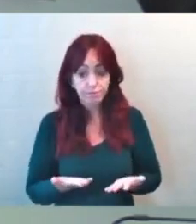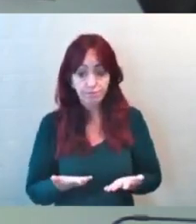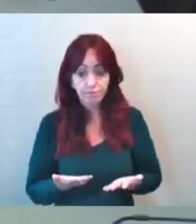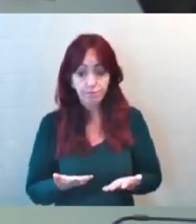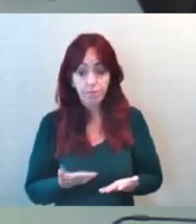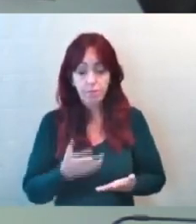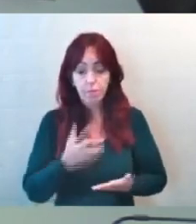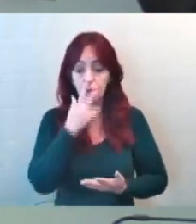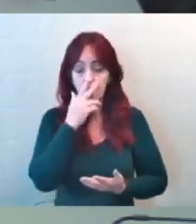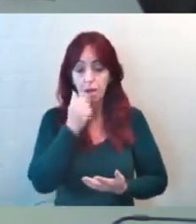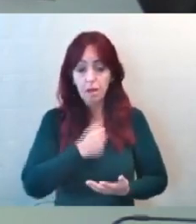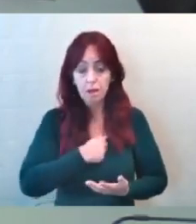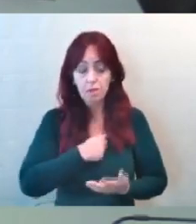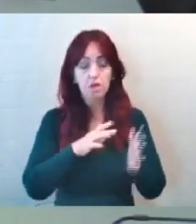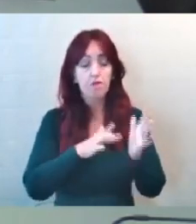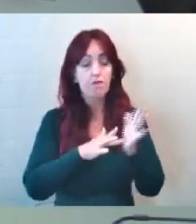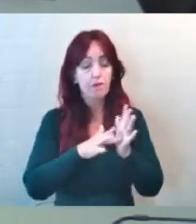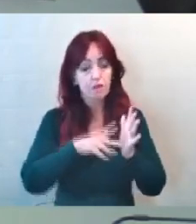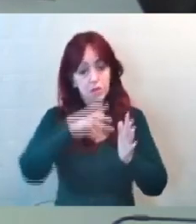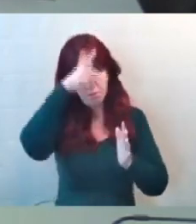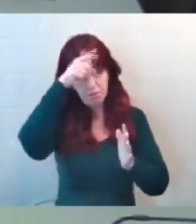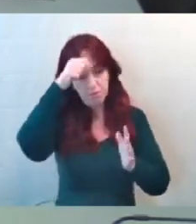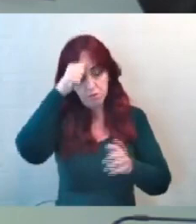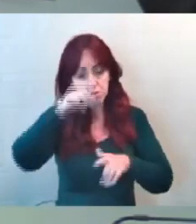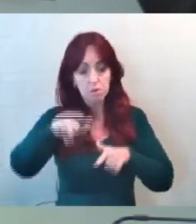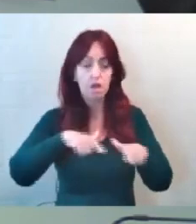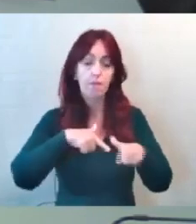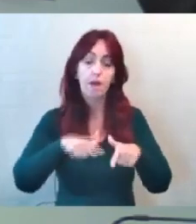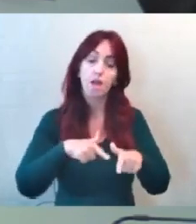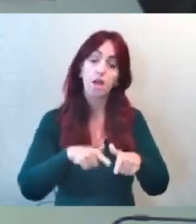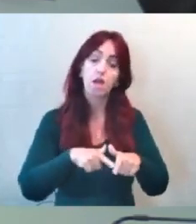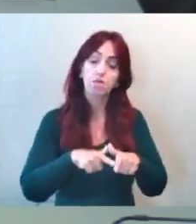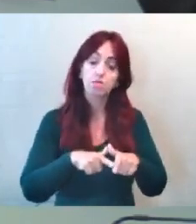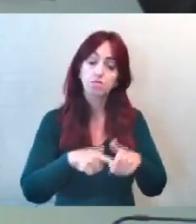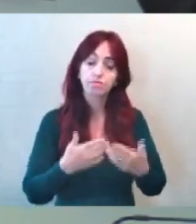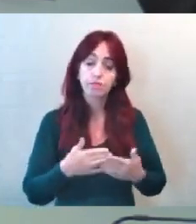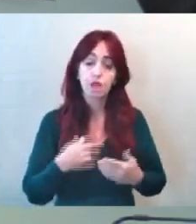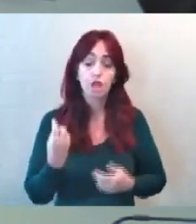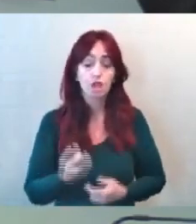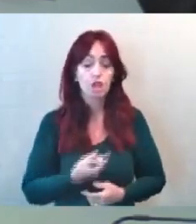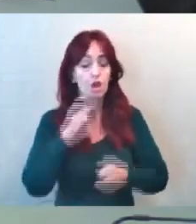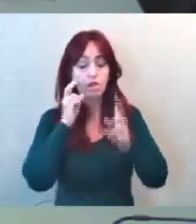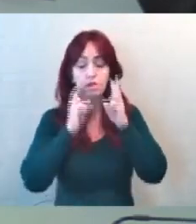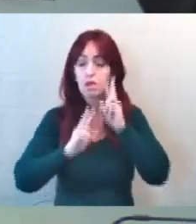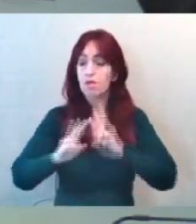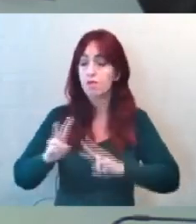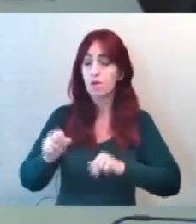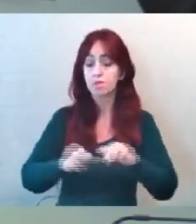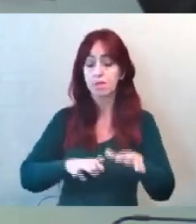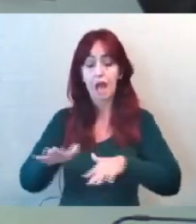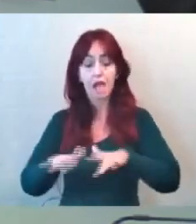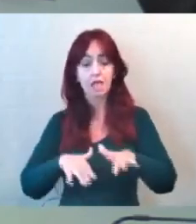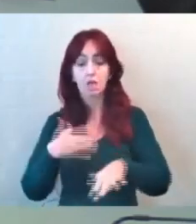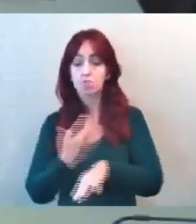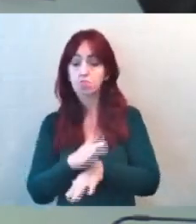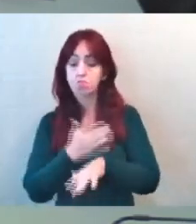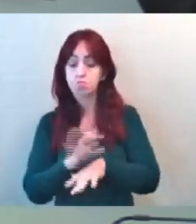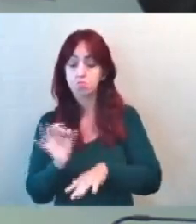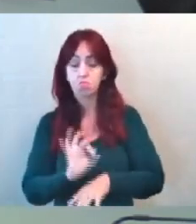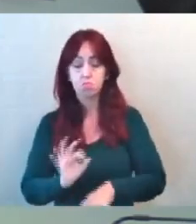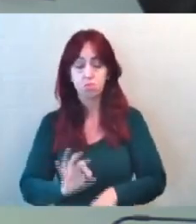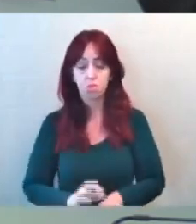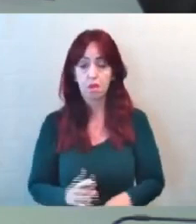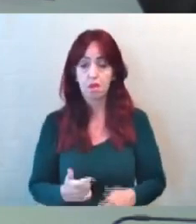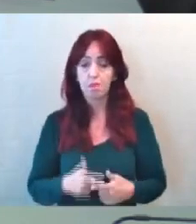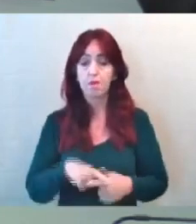prefeitura continua imperando. Nós não vemos ações práticas. As pessoas que foram convidadas a